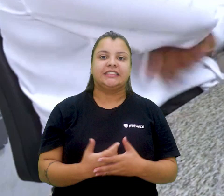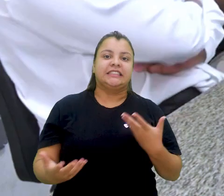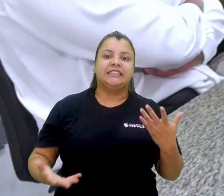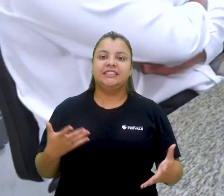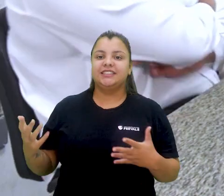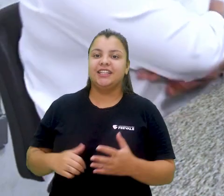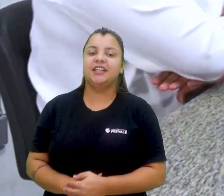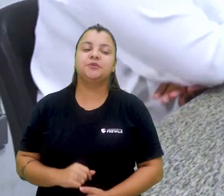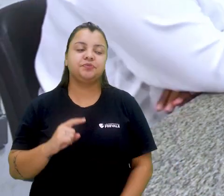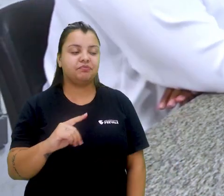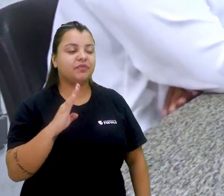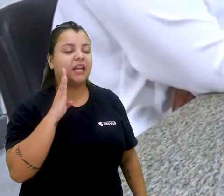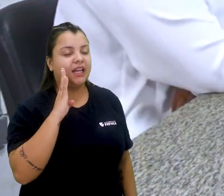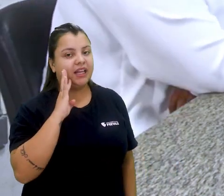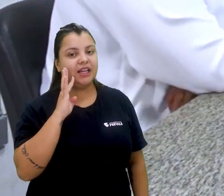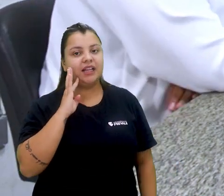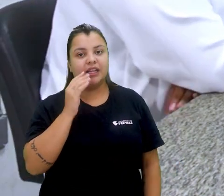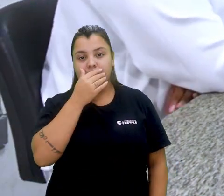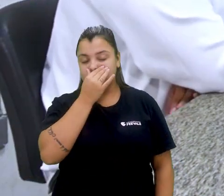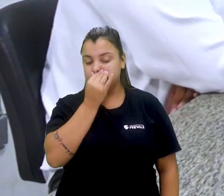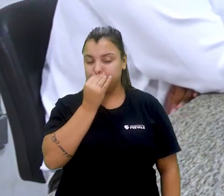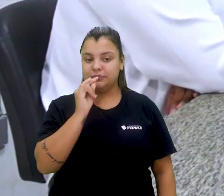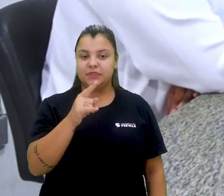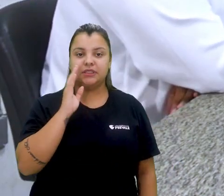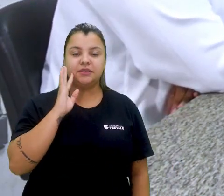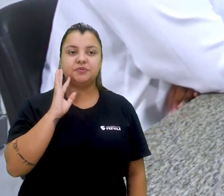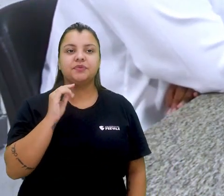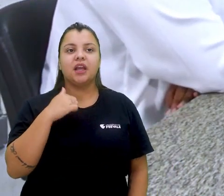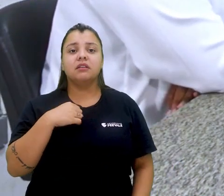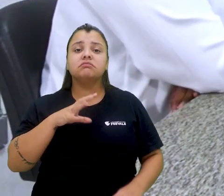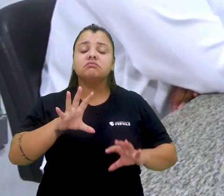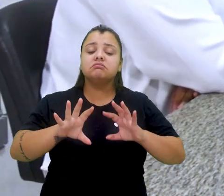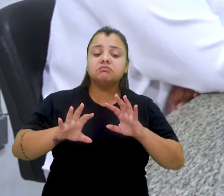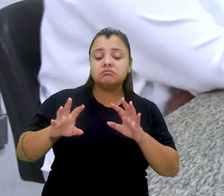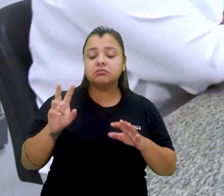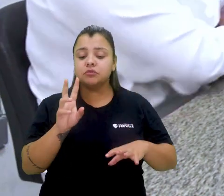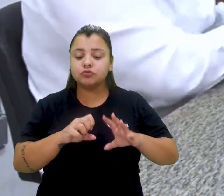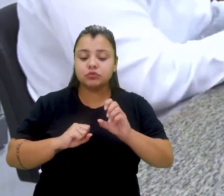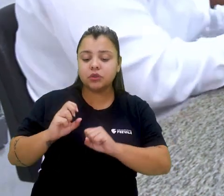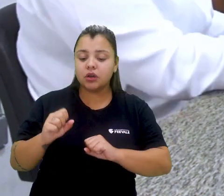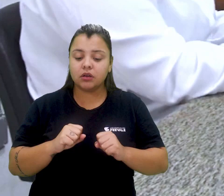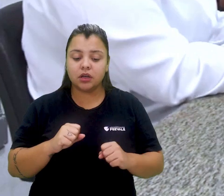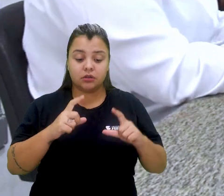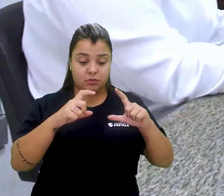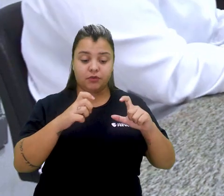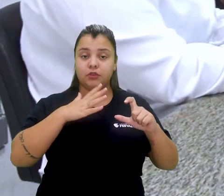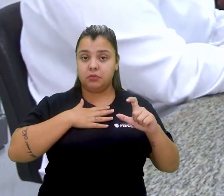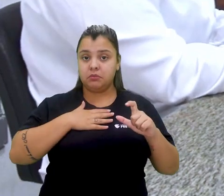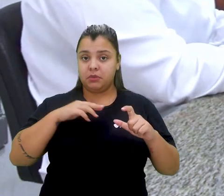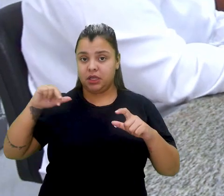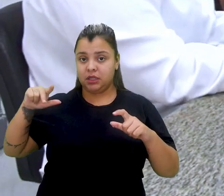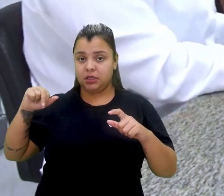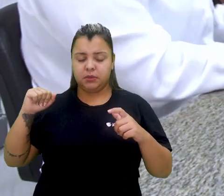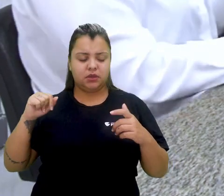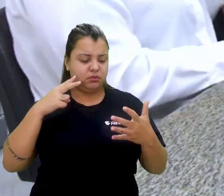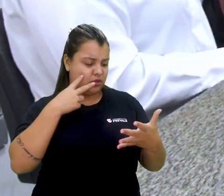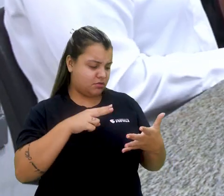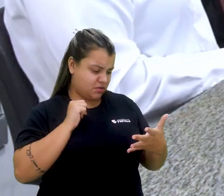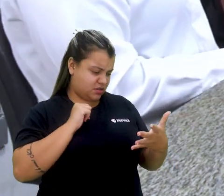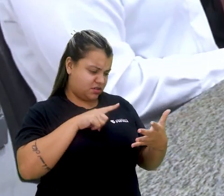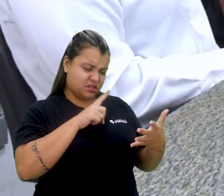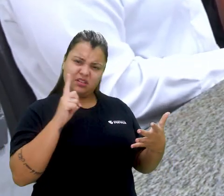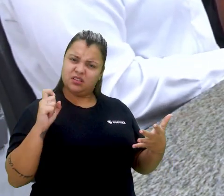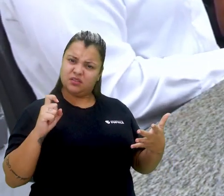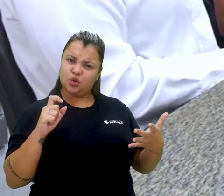não é legal assim dessa dessa dessa parte que eu tava procurando uma foto minha e da minha irmã e e deparo com aquela foto olhei assim